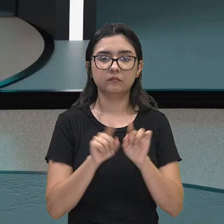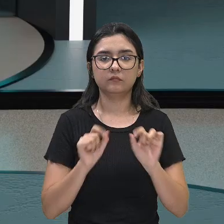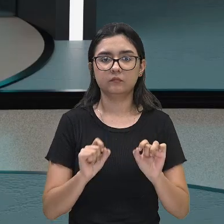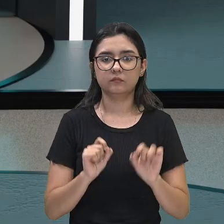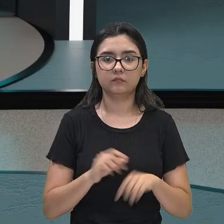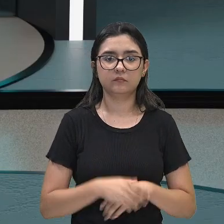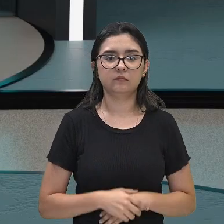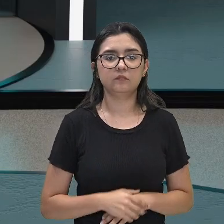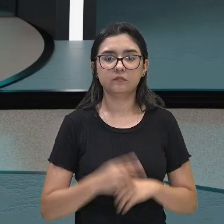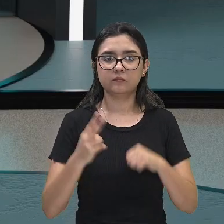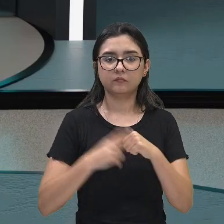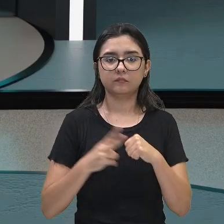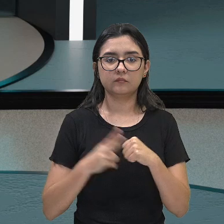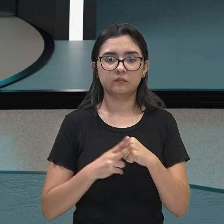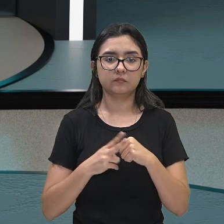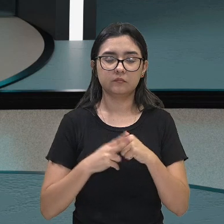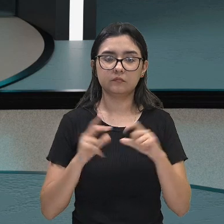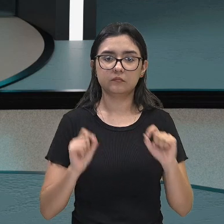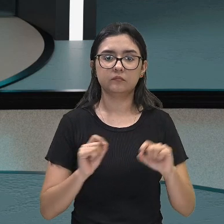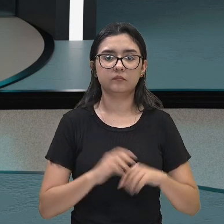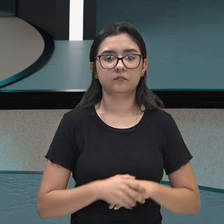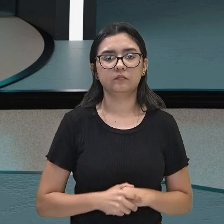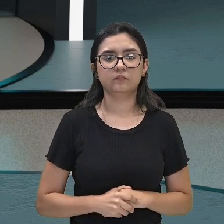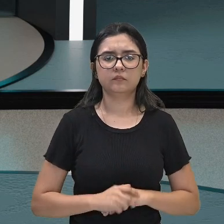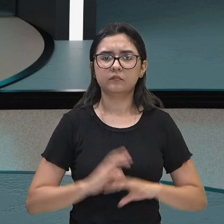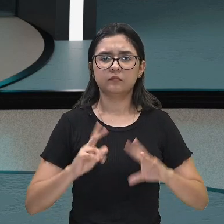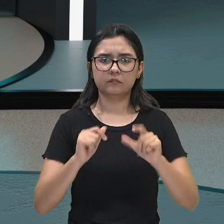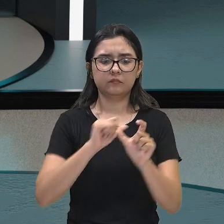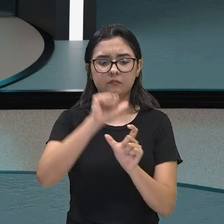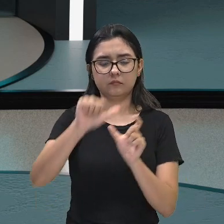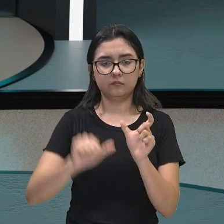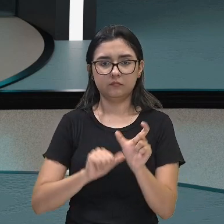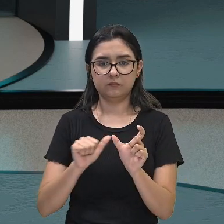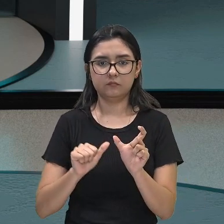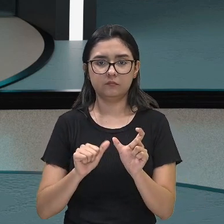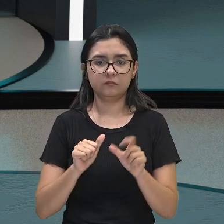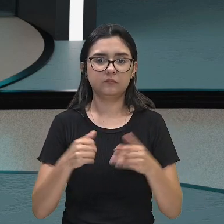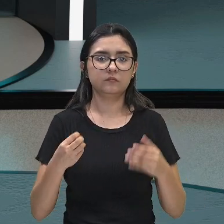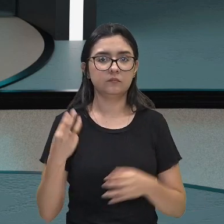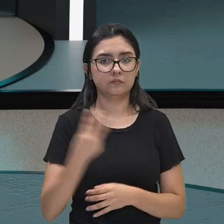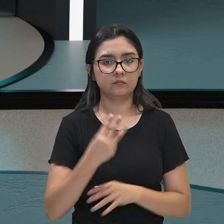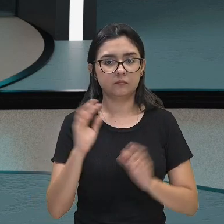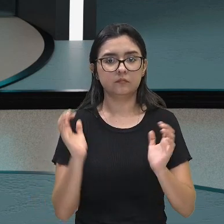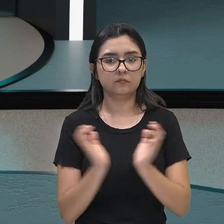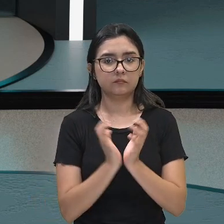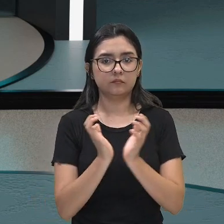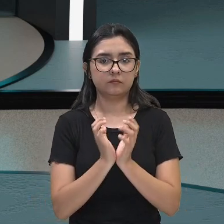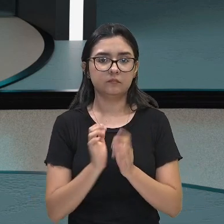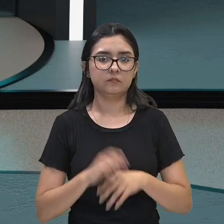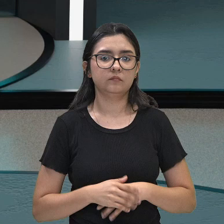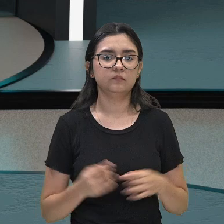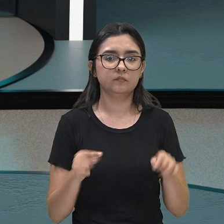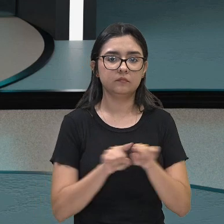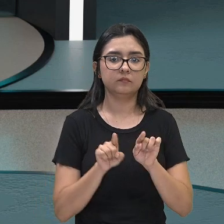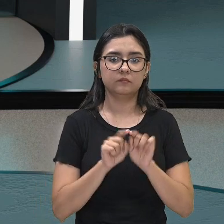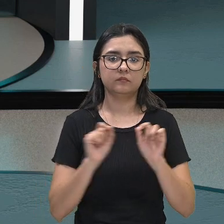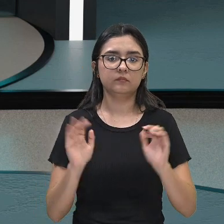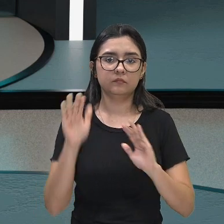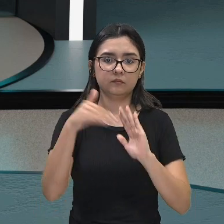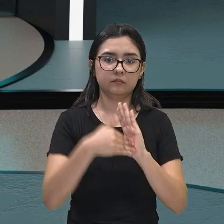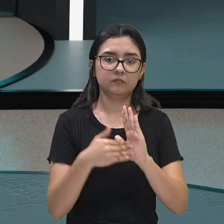também os verbos totalmente irregulares, o nosso terceiro grupo. Por último, há